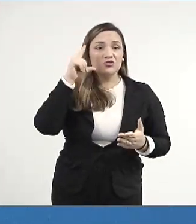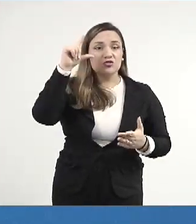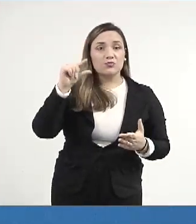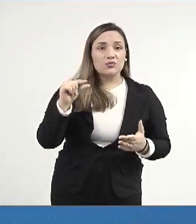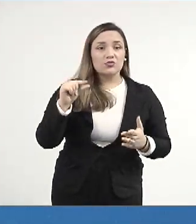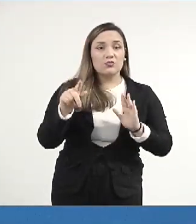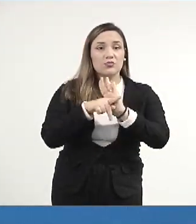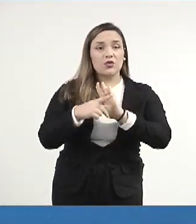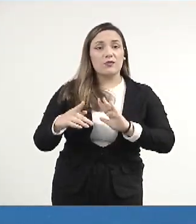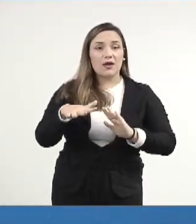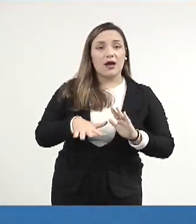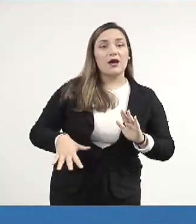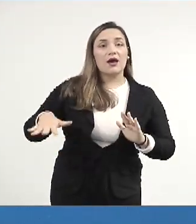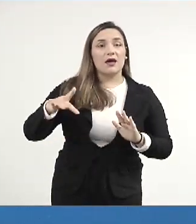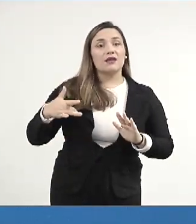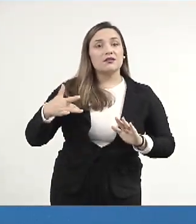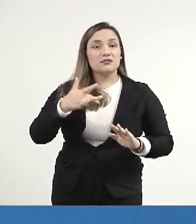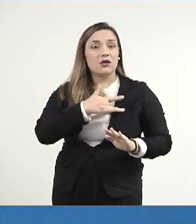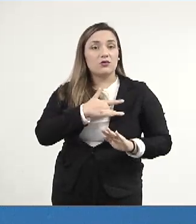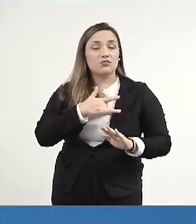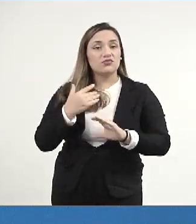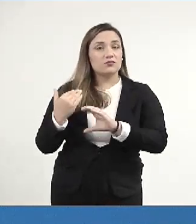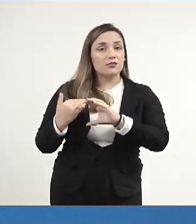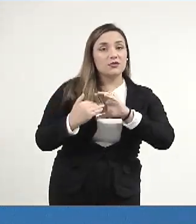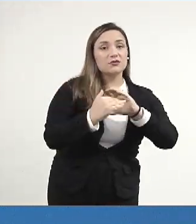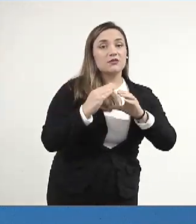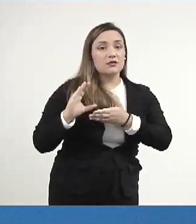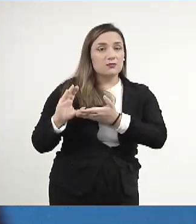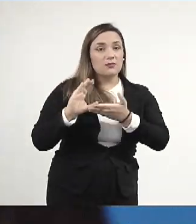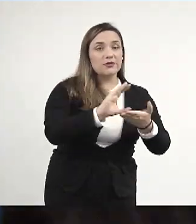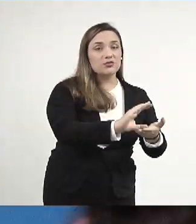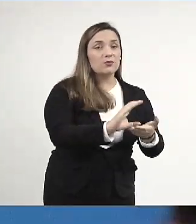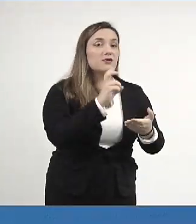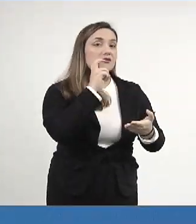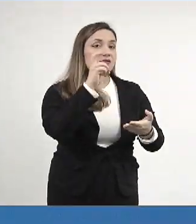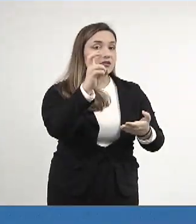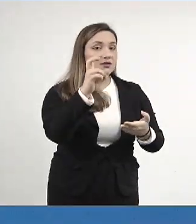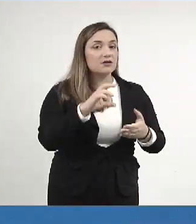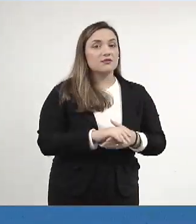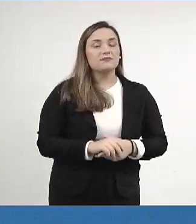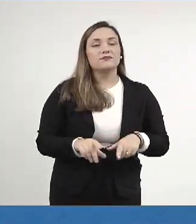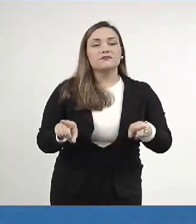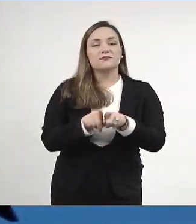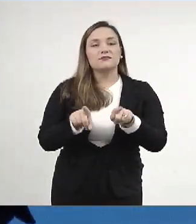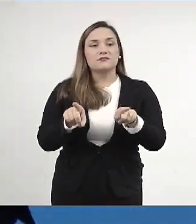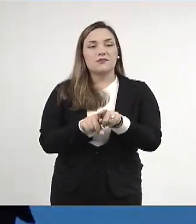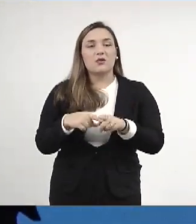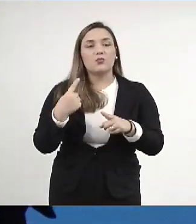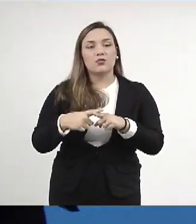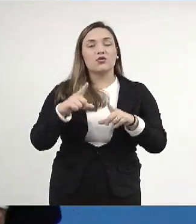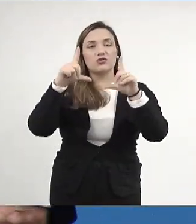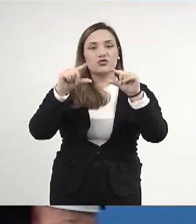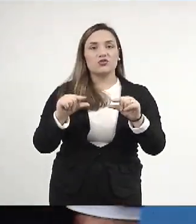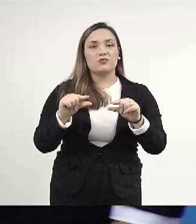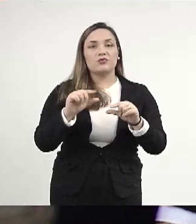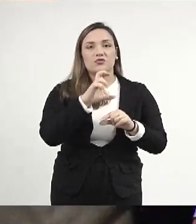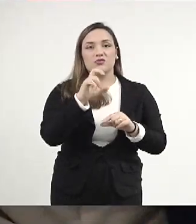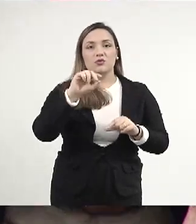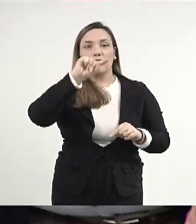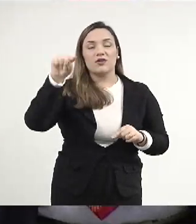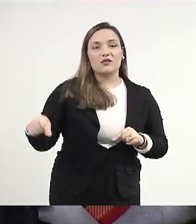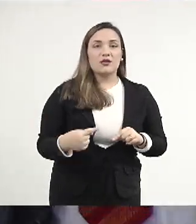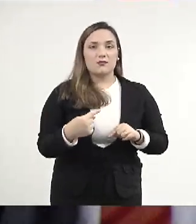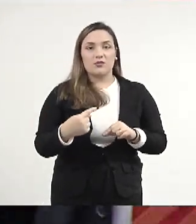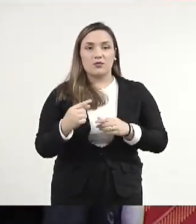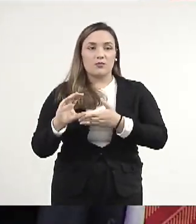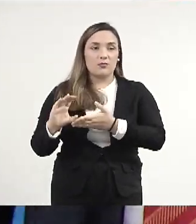saúde do repasse da Santa Casa. Quero entender por que que diminuiu 50 mil do HU, que era 700